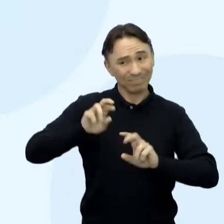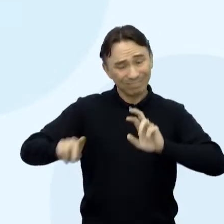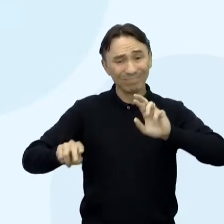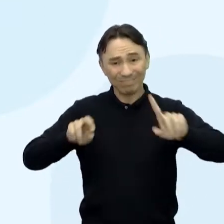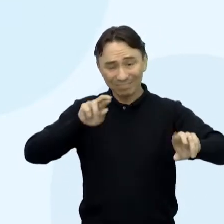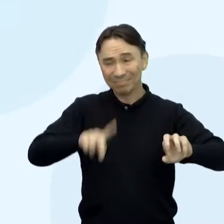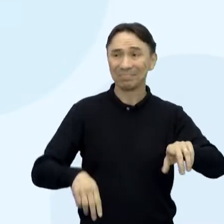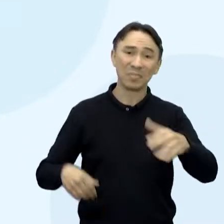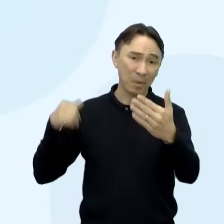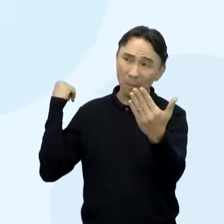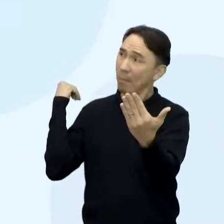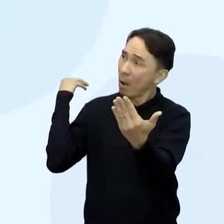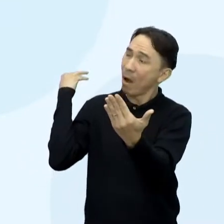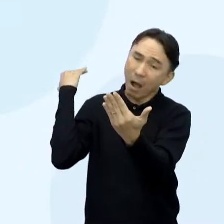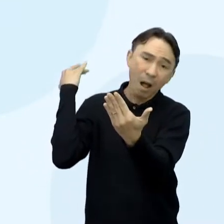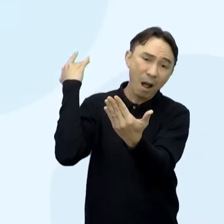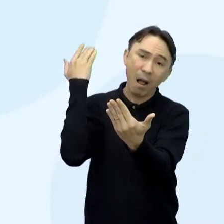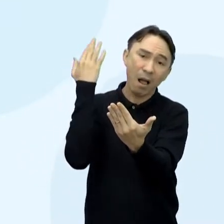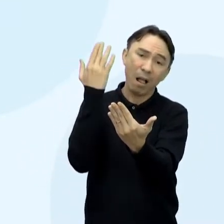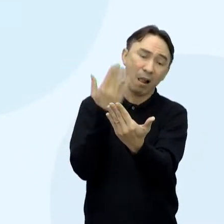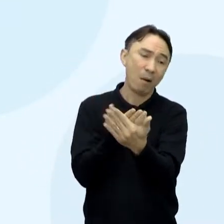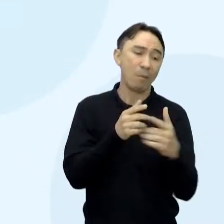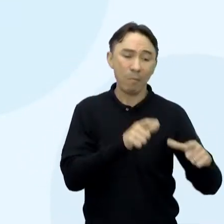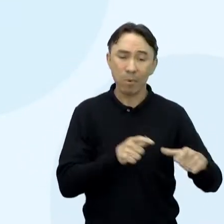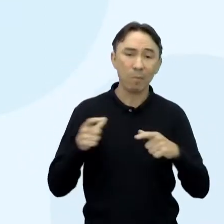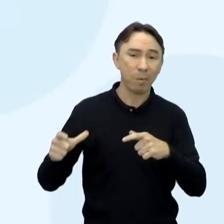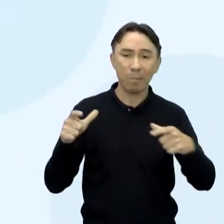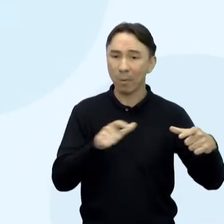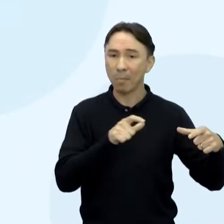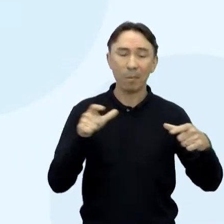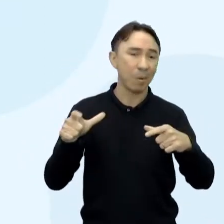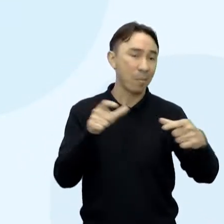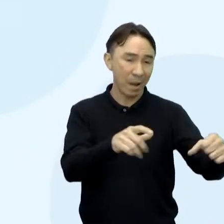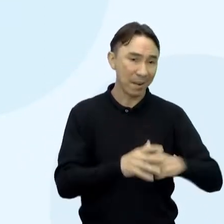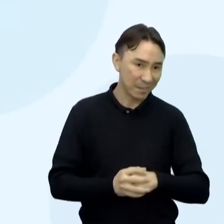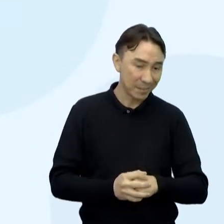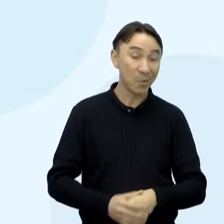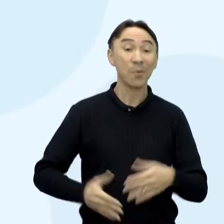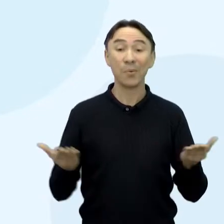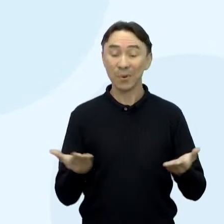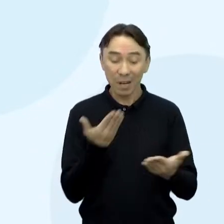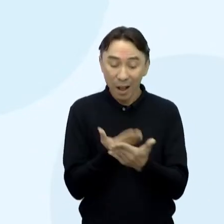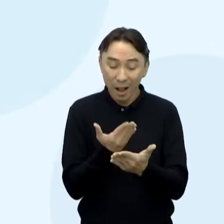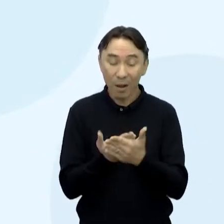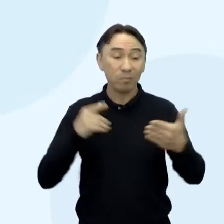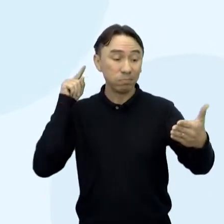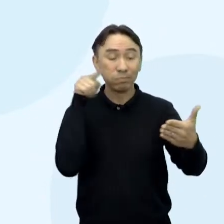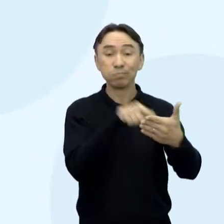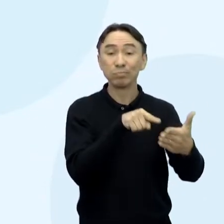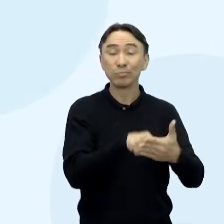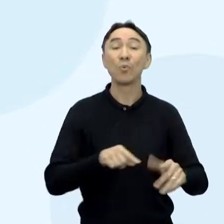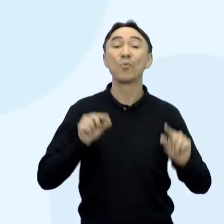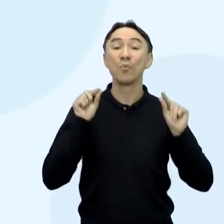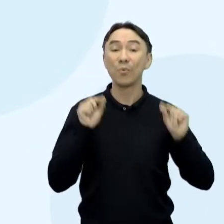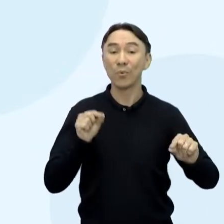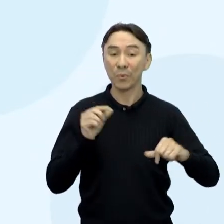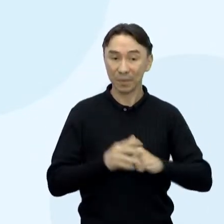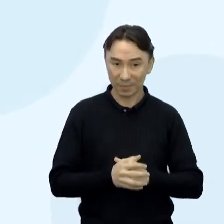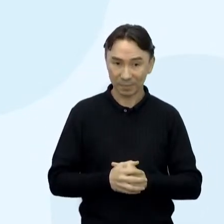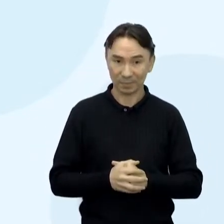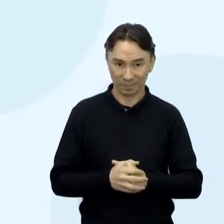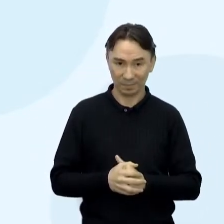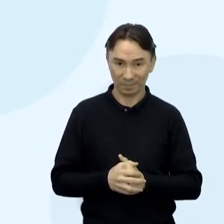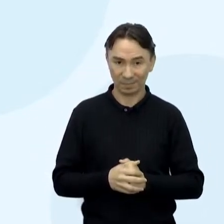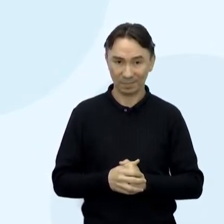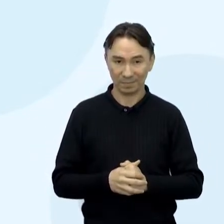tempo e no espaço. O principal objetivo da aula de hoje é historicizar a